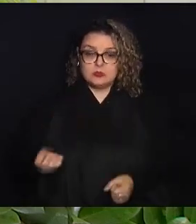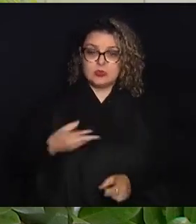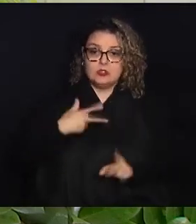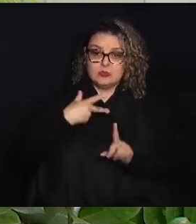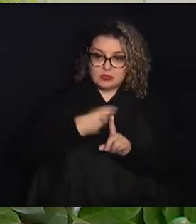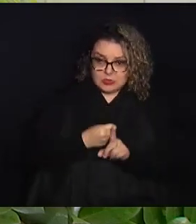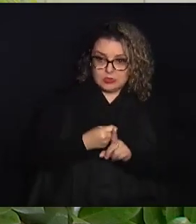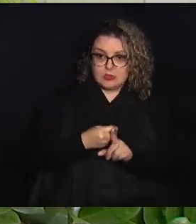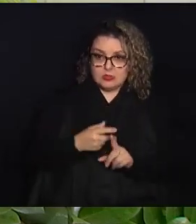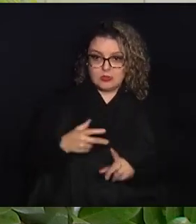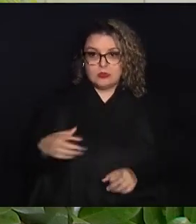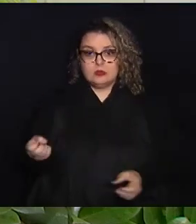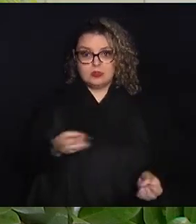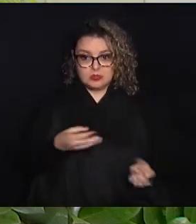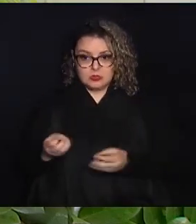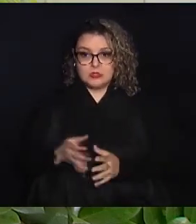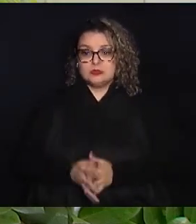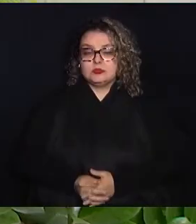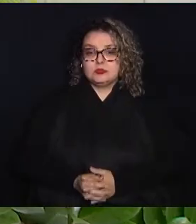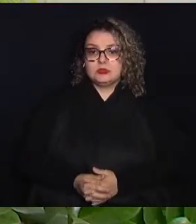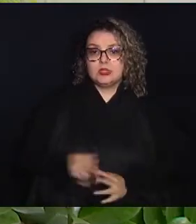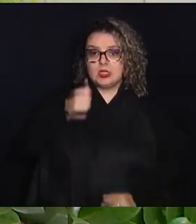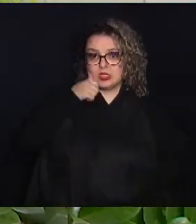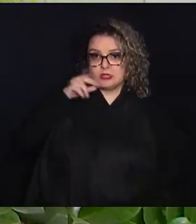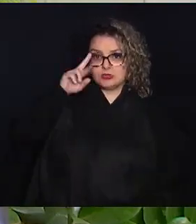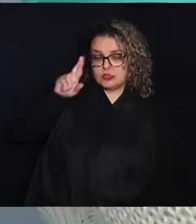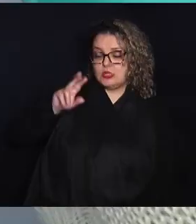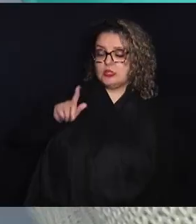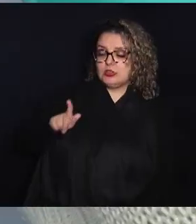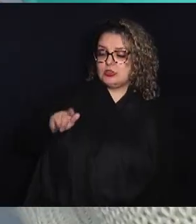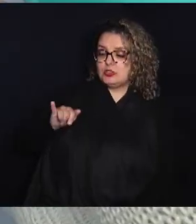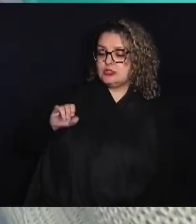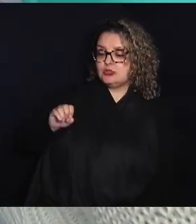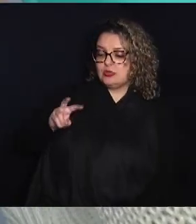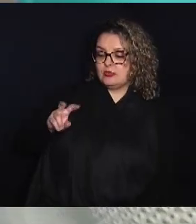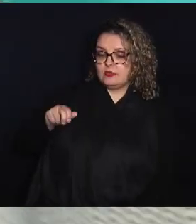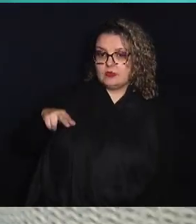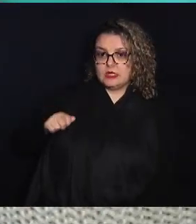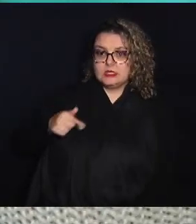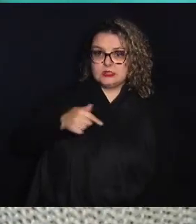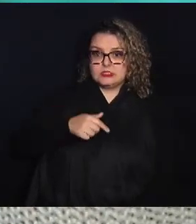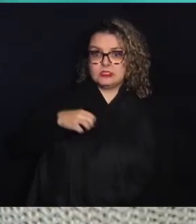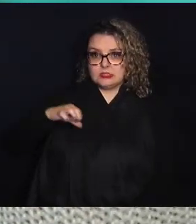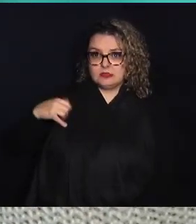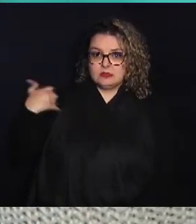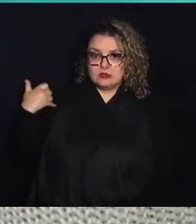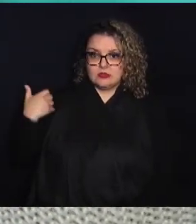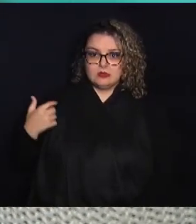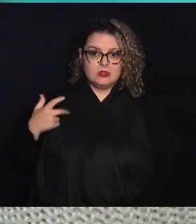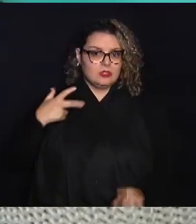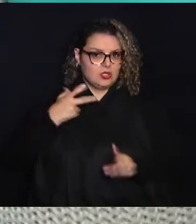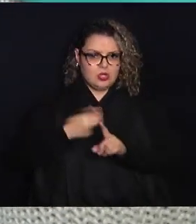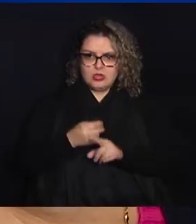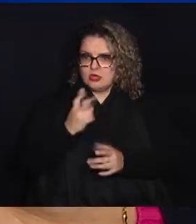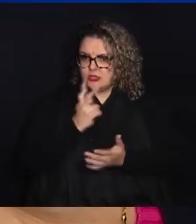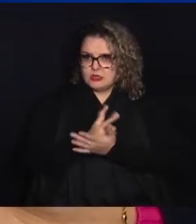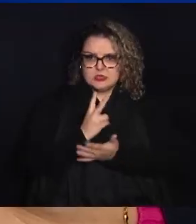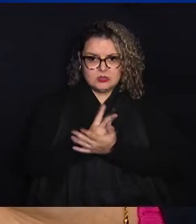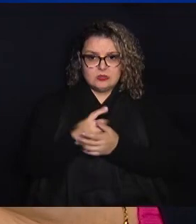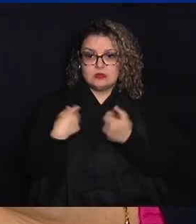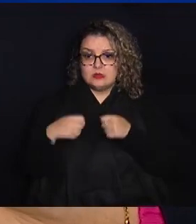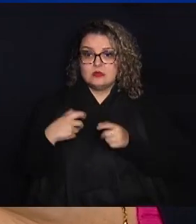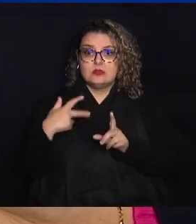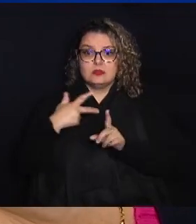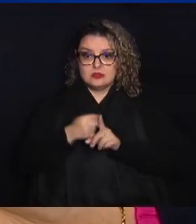essas pessoas recebam uma nova dose com essa vacina atualizada a dona Giovana de 79 anos dá o exemplo no